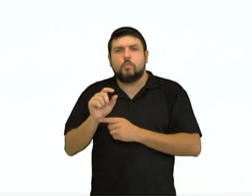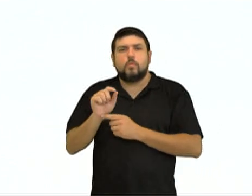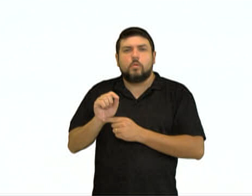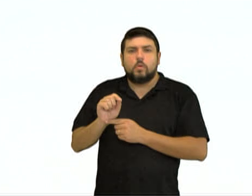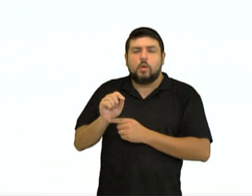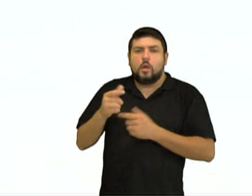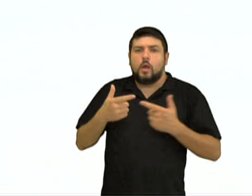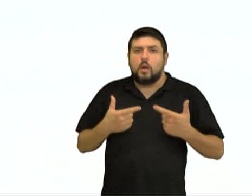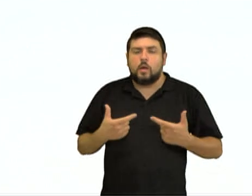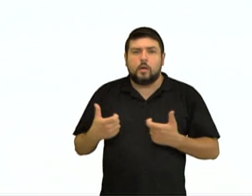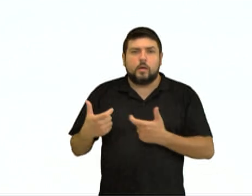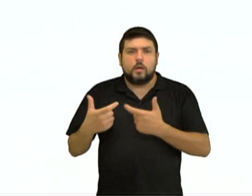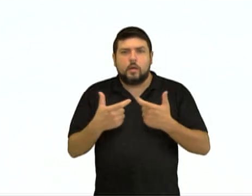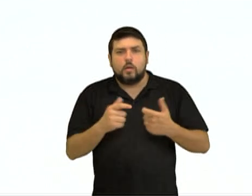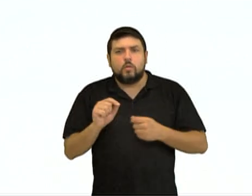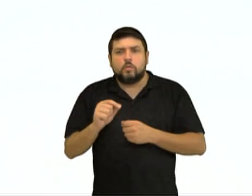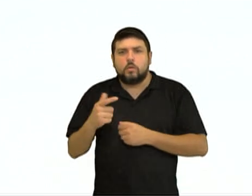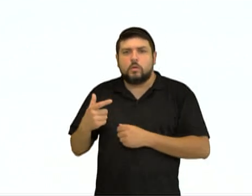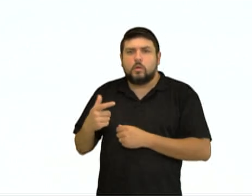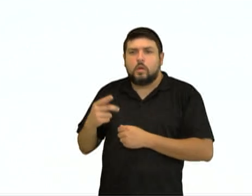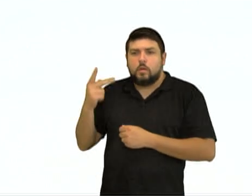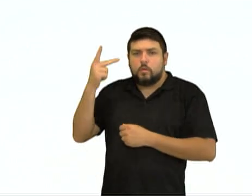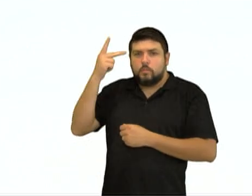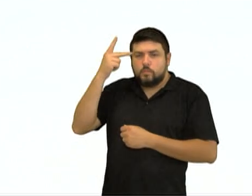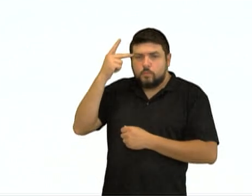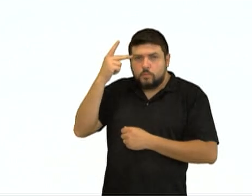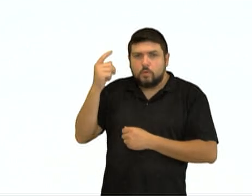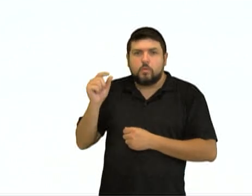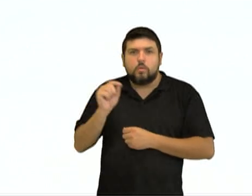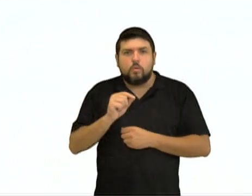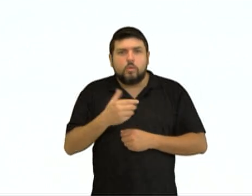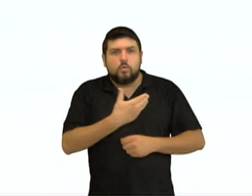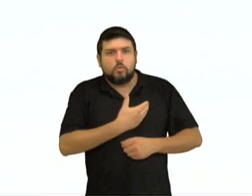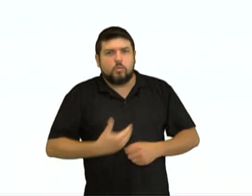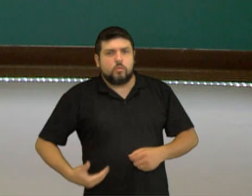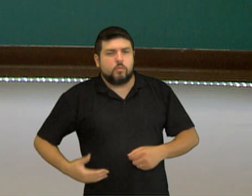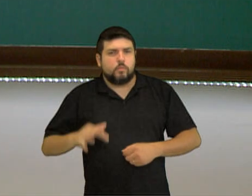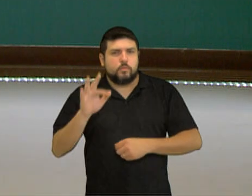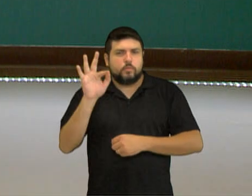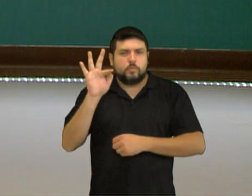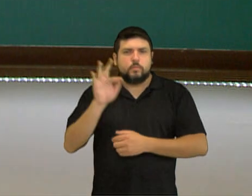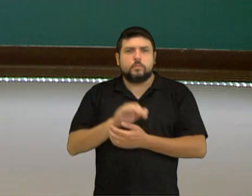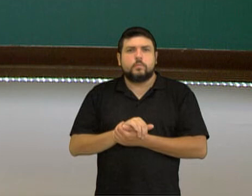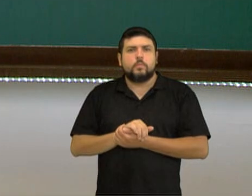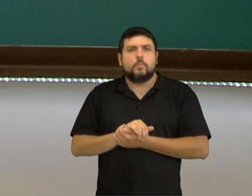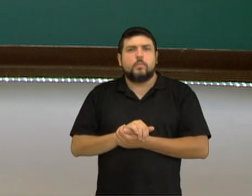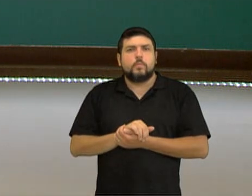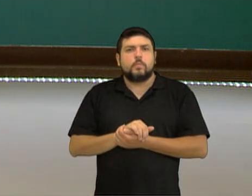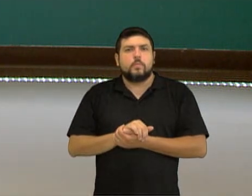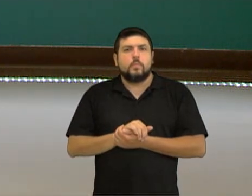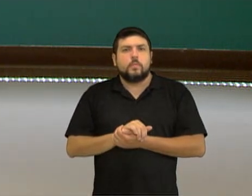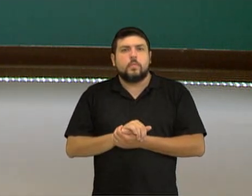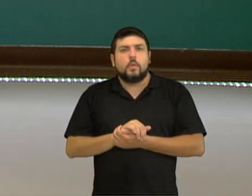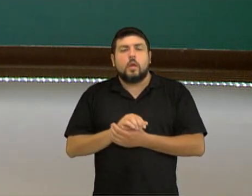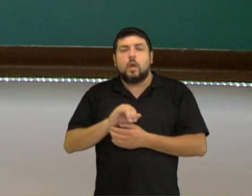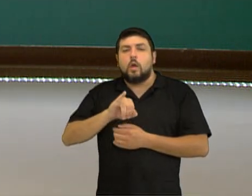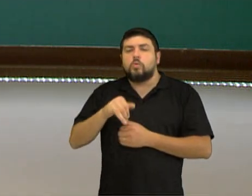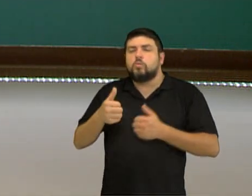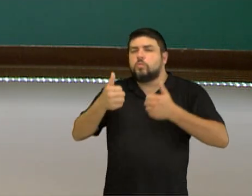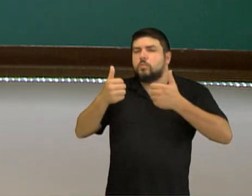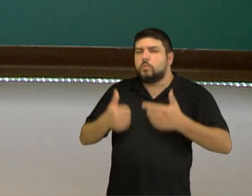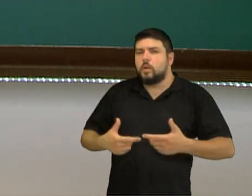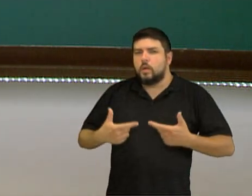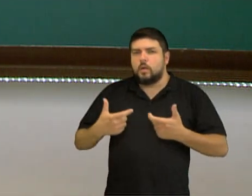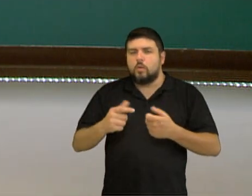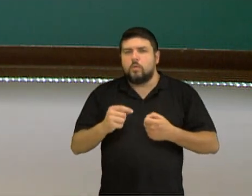guerra travada entre os paulistas e o governo federal. A justificativa para essa guerra era a necessidade da